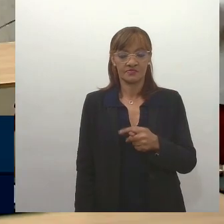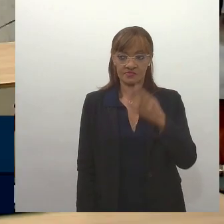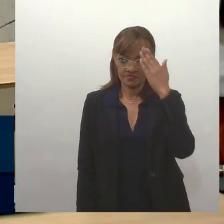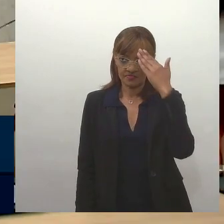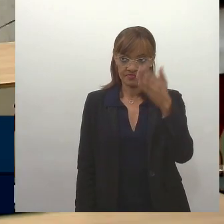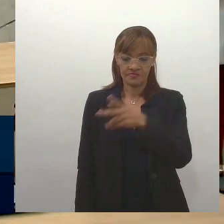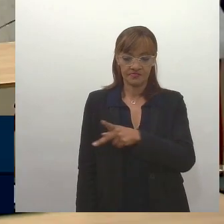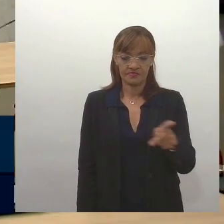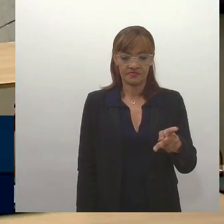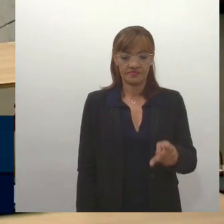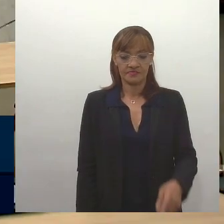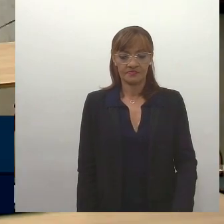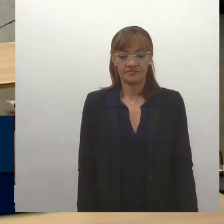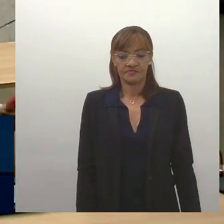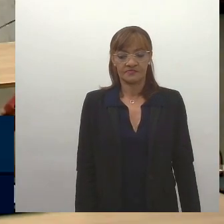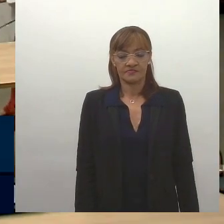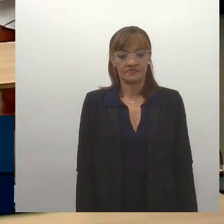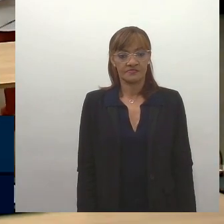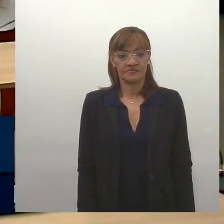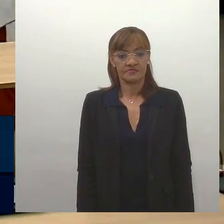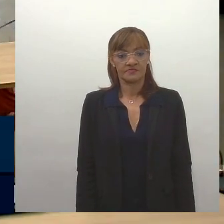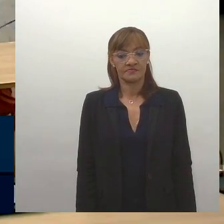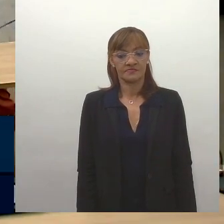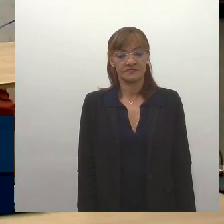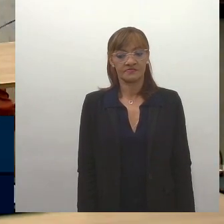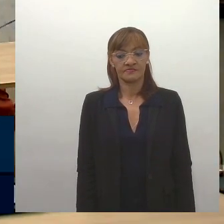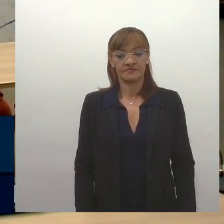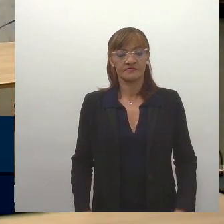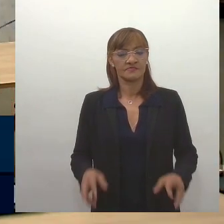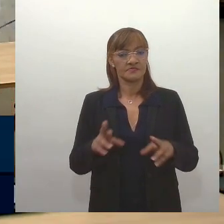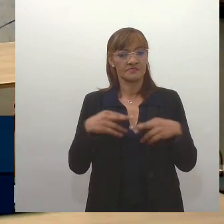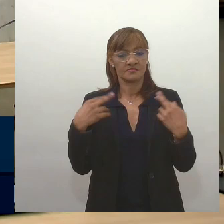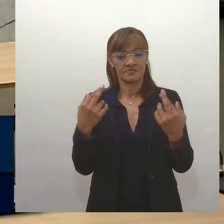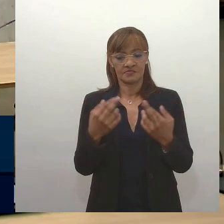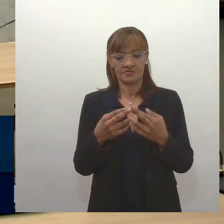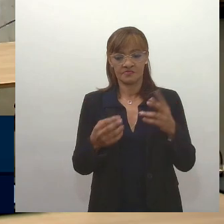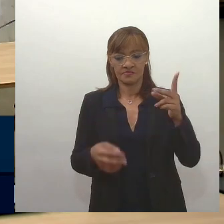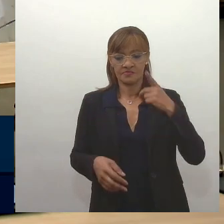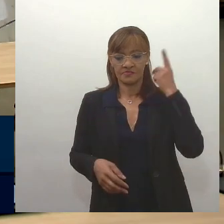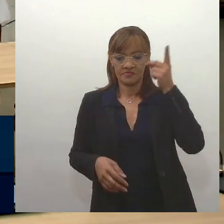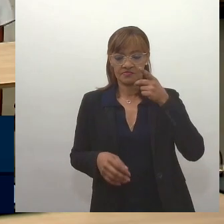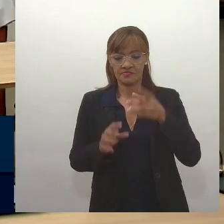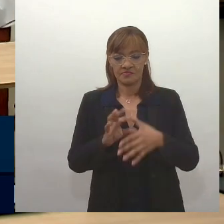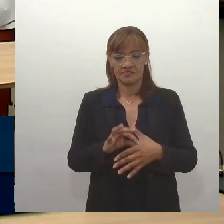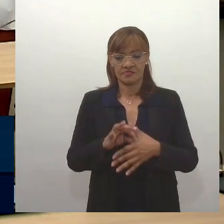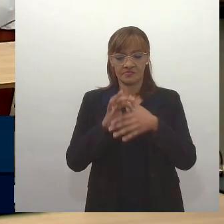presidente ainda no grande expediente deputado Cristiano Cavalcante